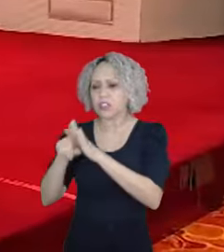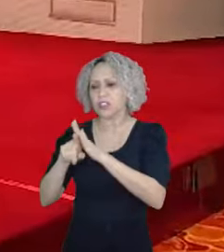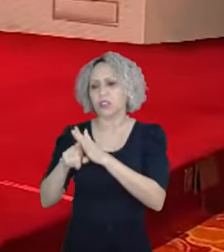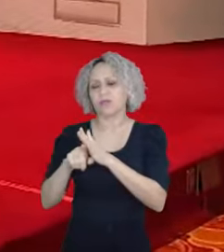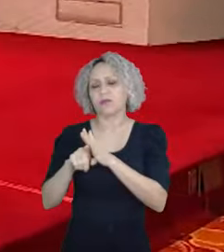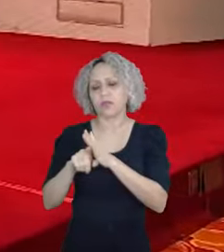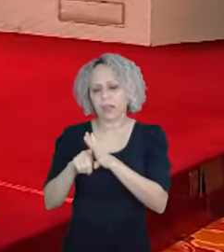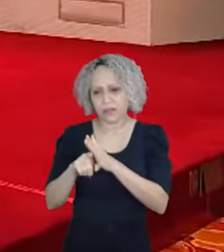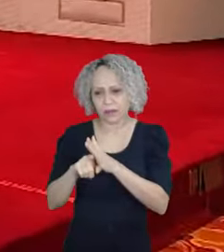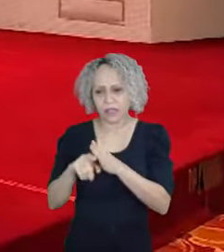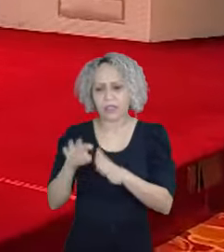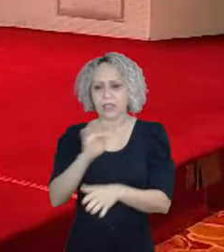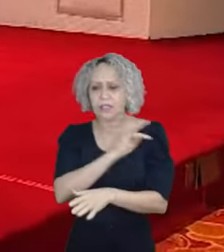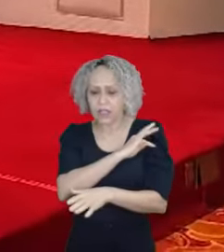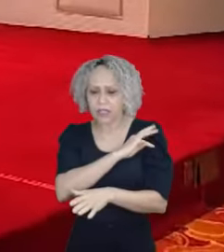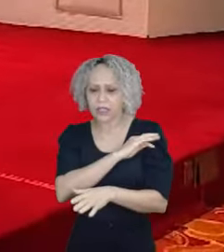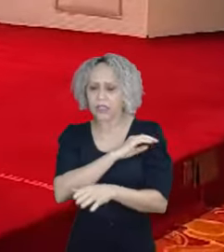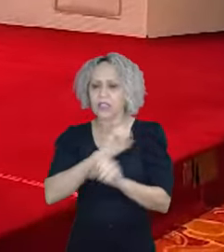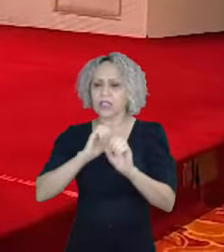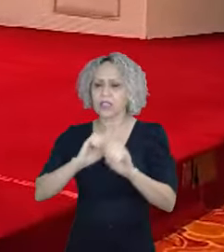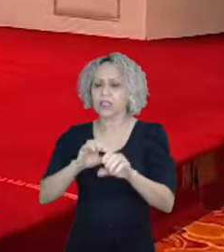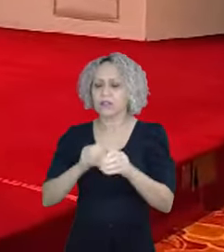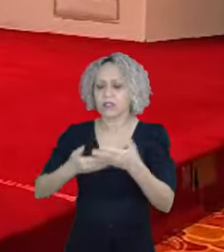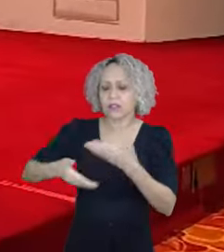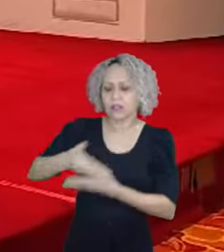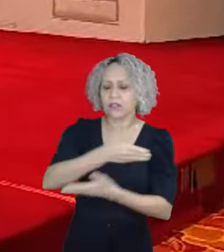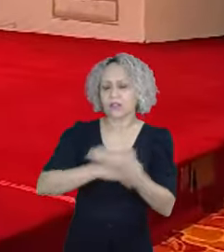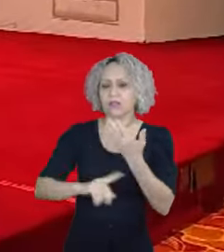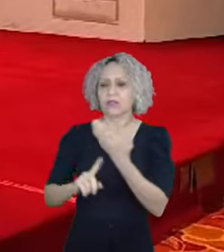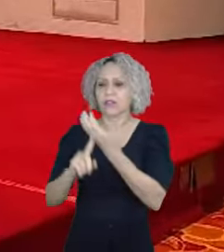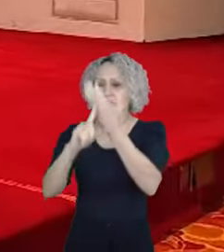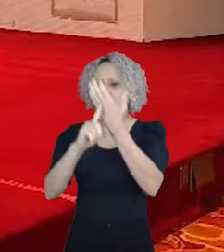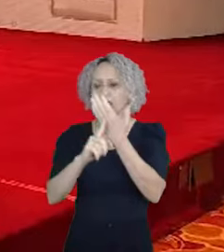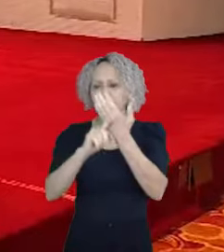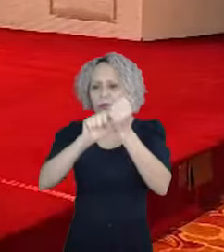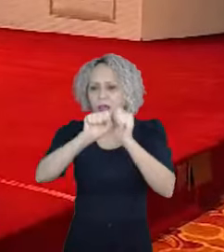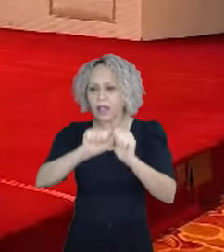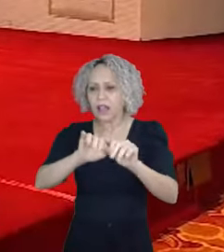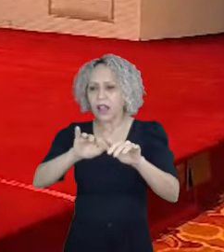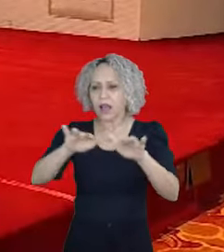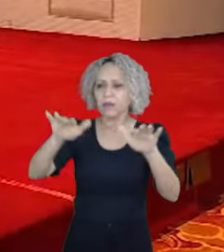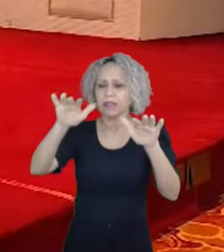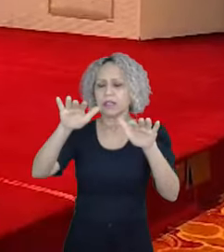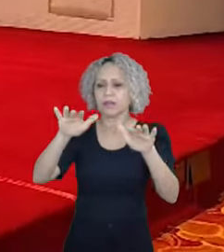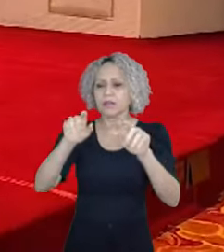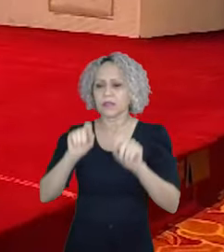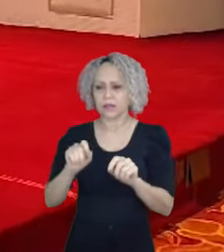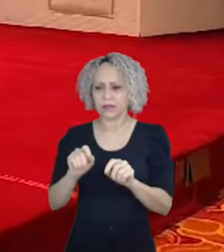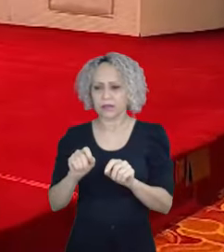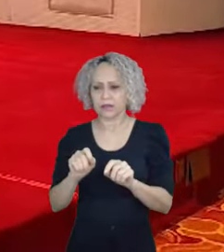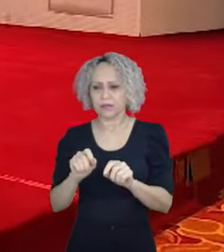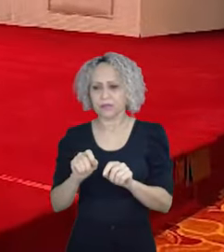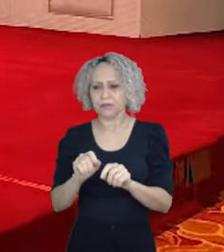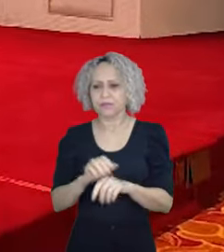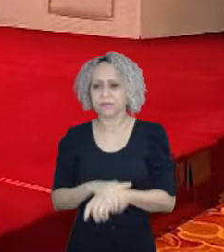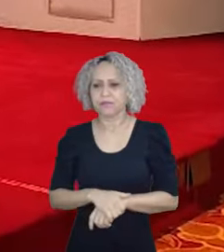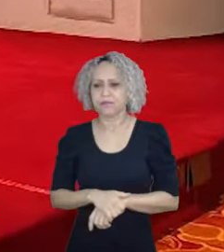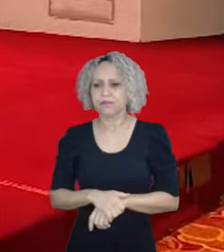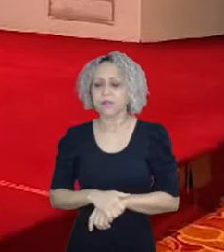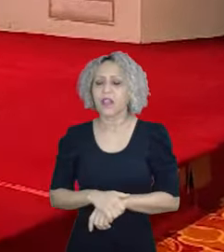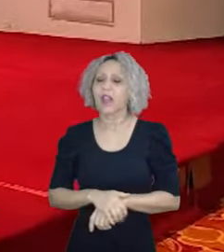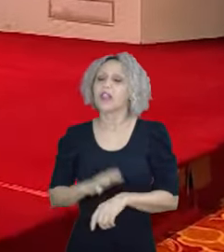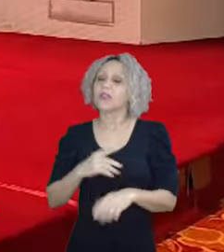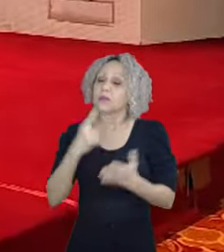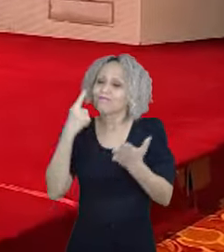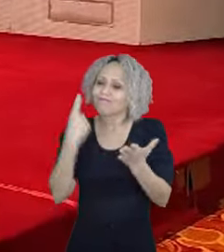outras áreas. Ampliamos nossa cooperação estratégica, que é um modelo de iniciativa contínua e transformadora.